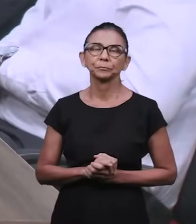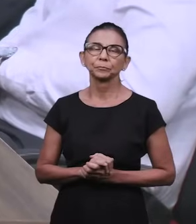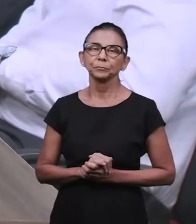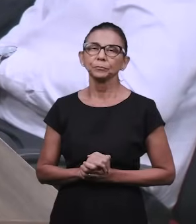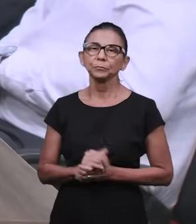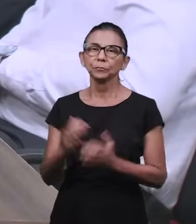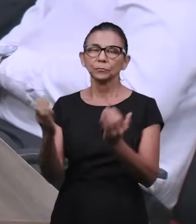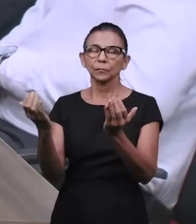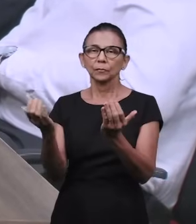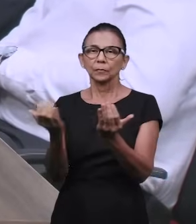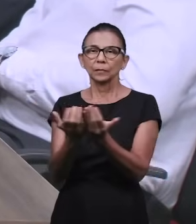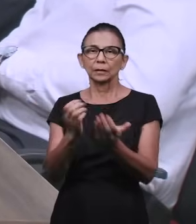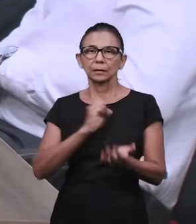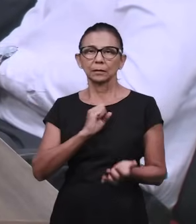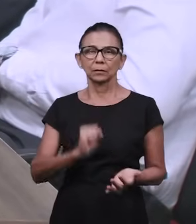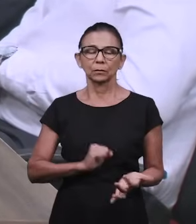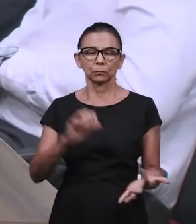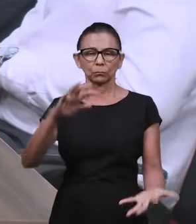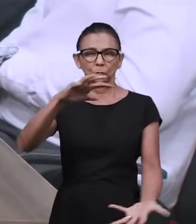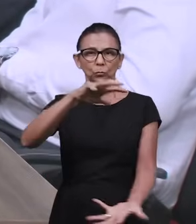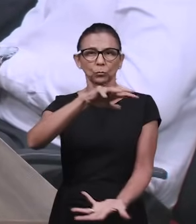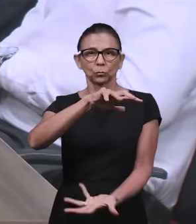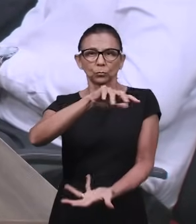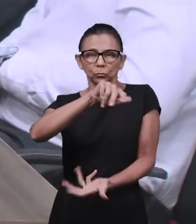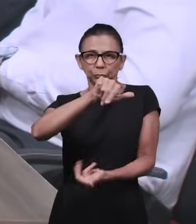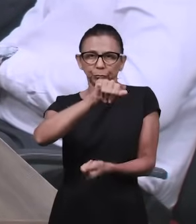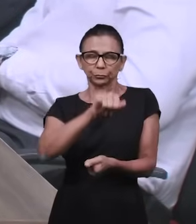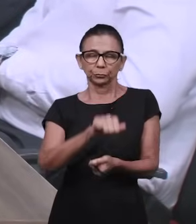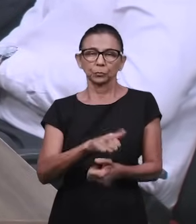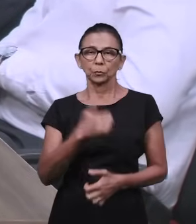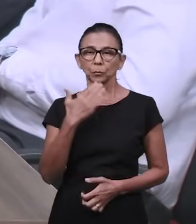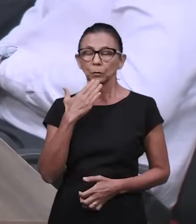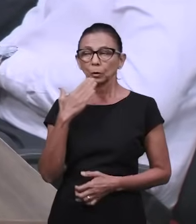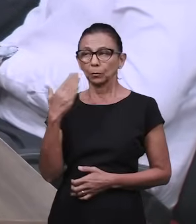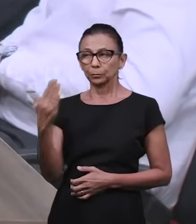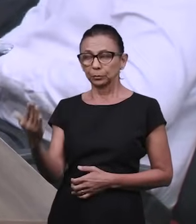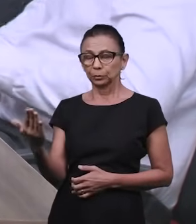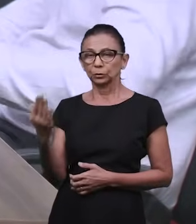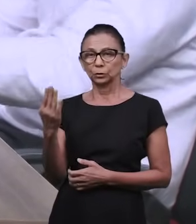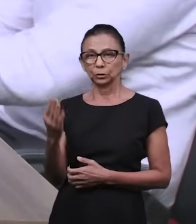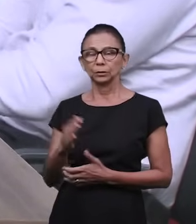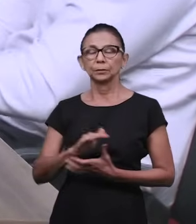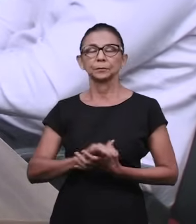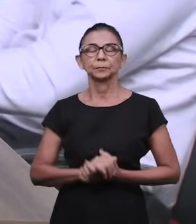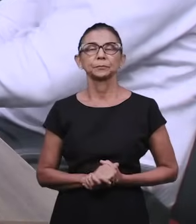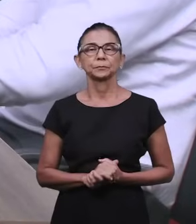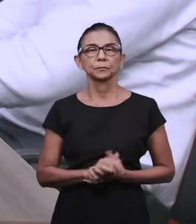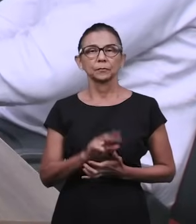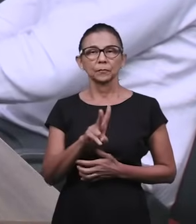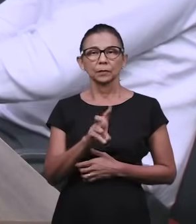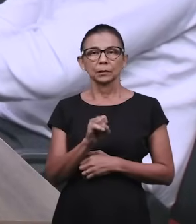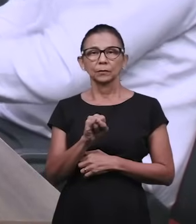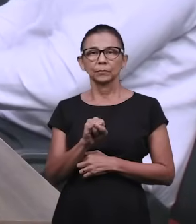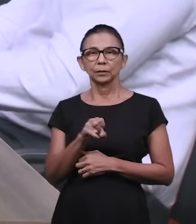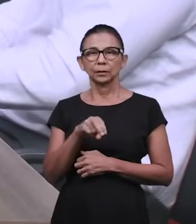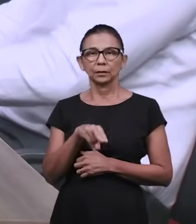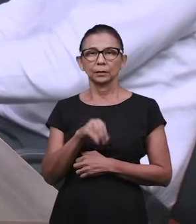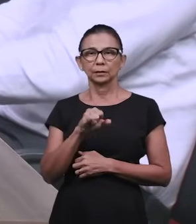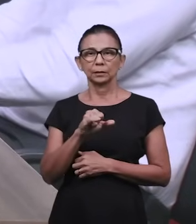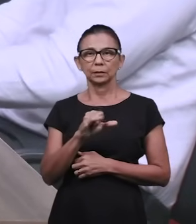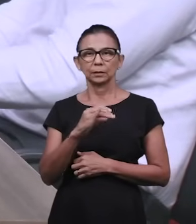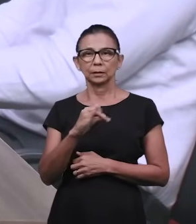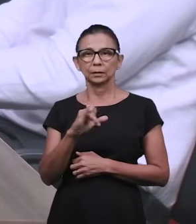sacerdócio universal do crente. Gostaria de pedir para o irmão Vinícius, para a gente já iniciar esse assunto, para que ele faça